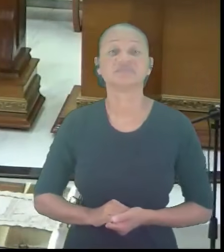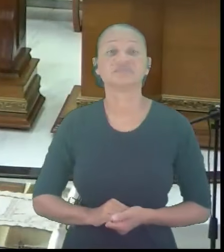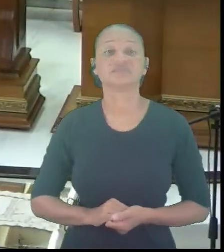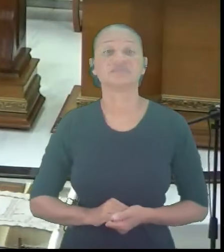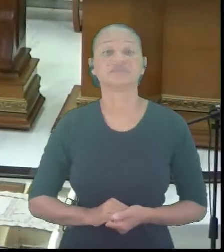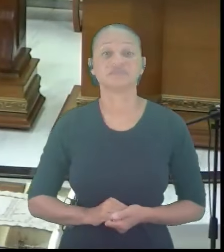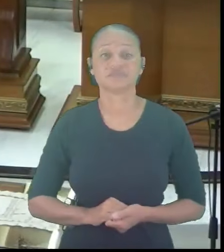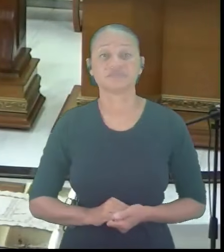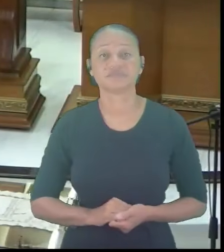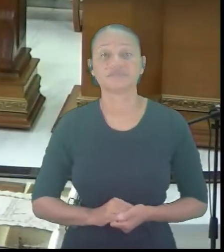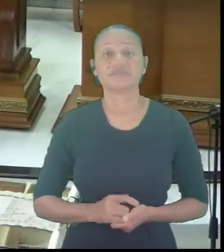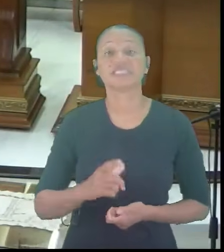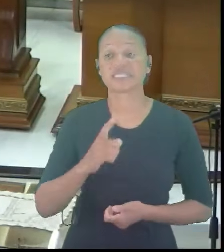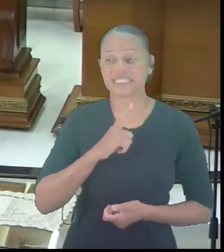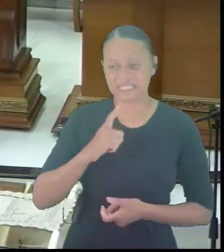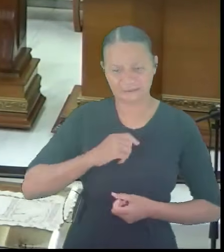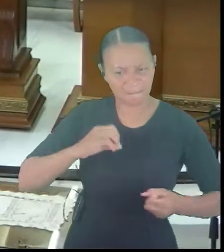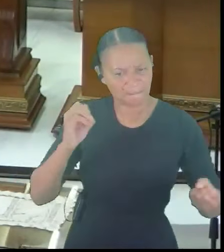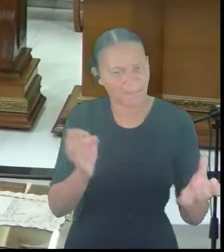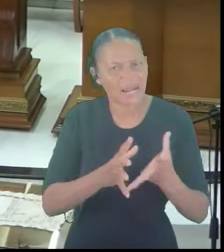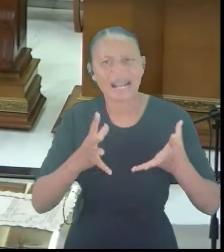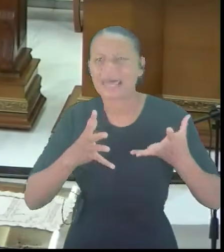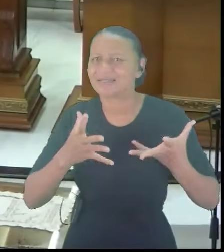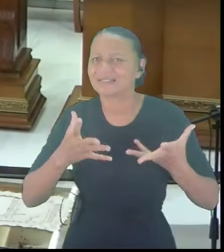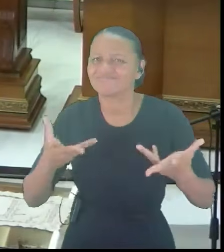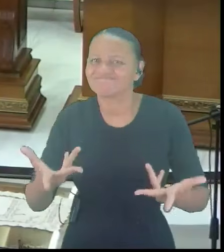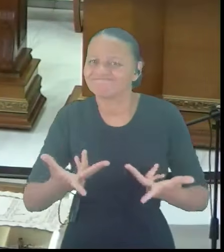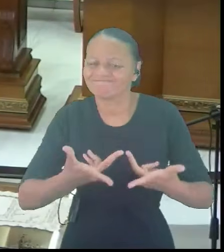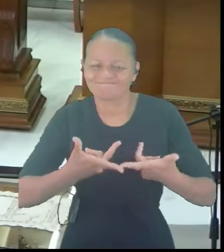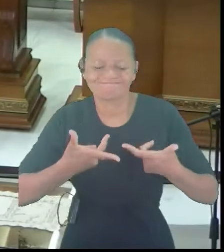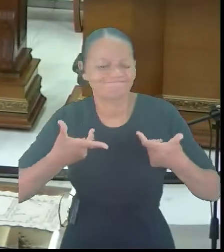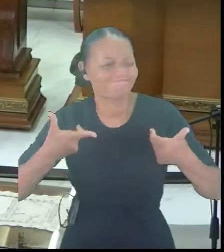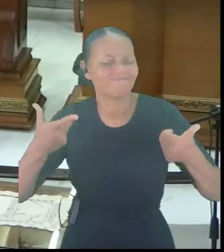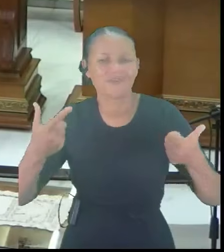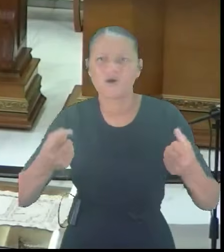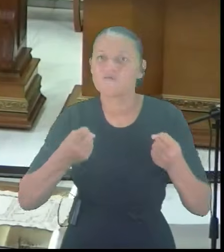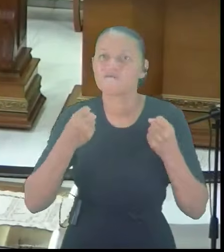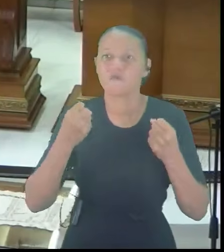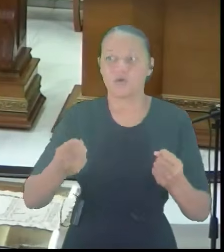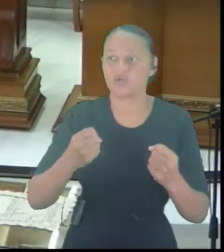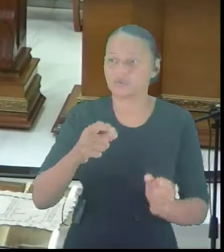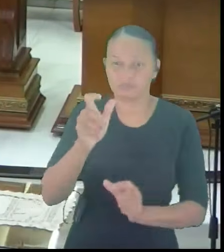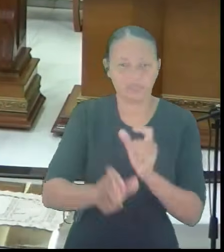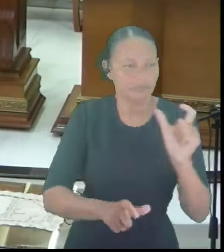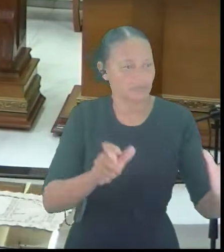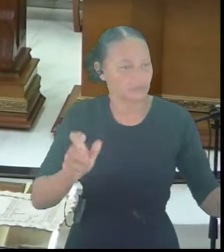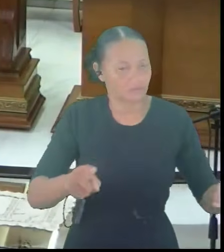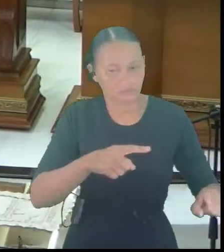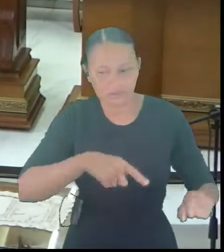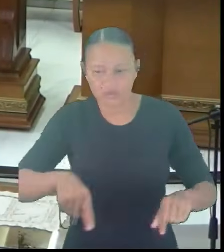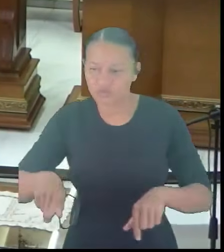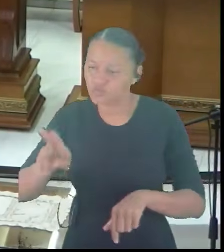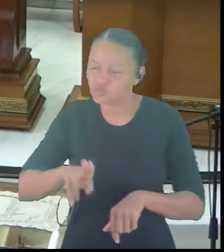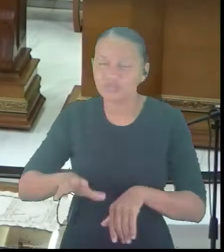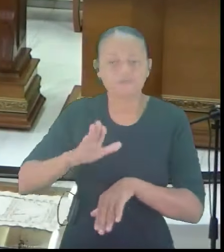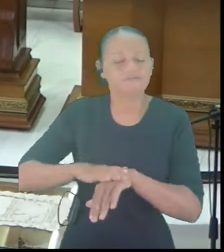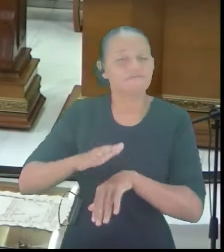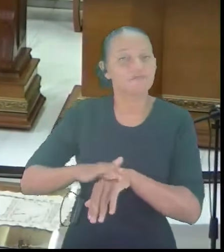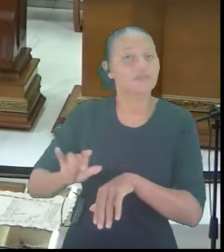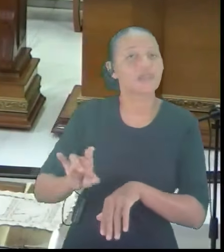E muitos sinais e prodígios eram feitos entre o povo pelas mãos dos